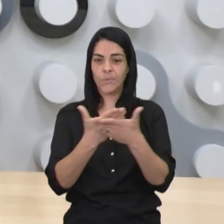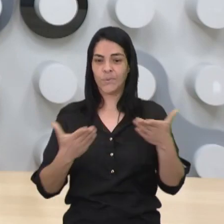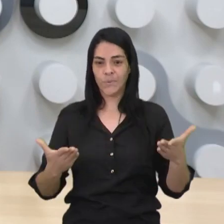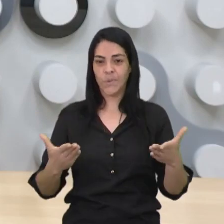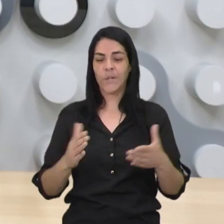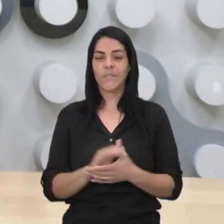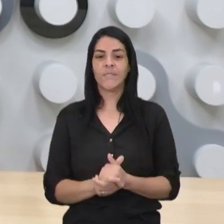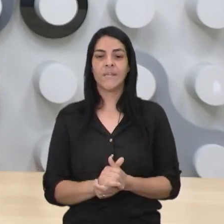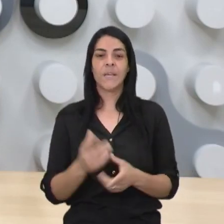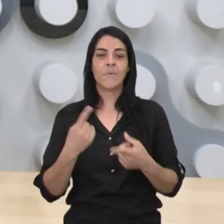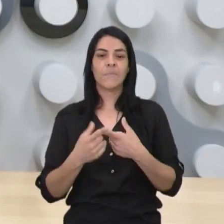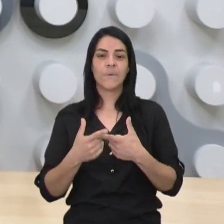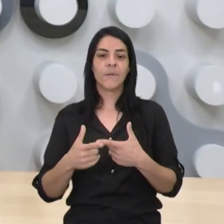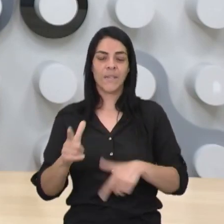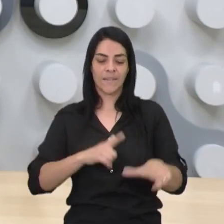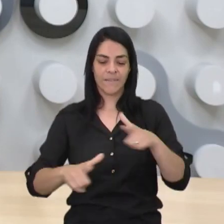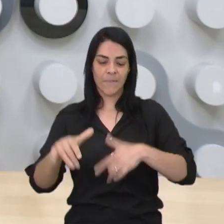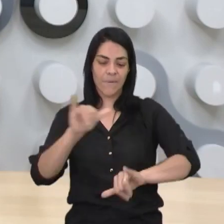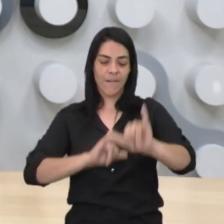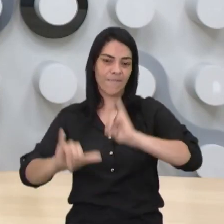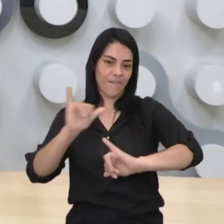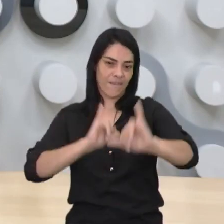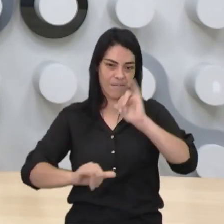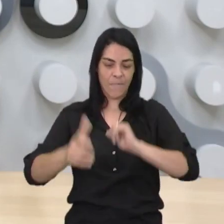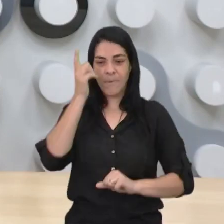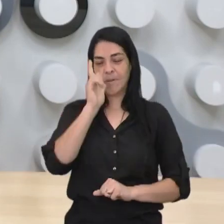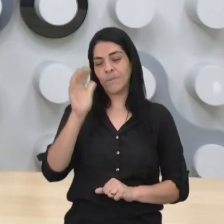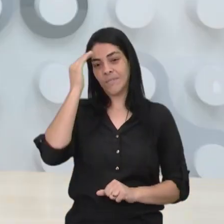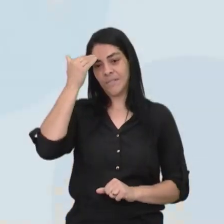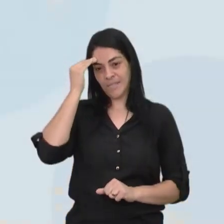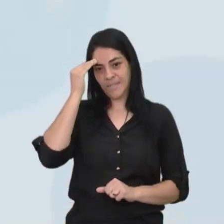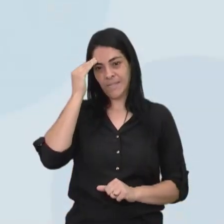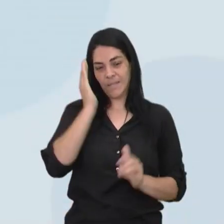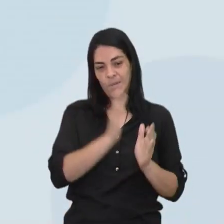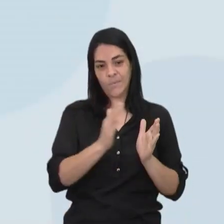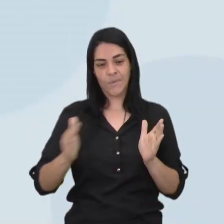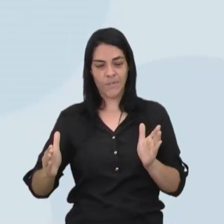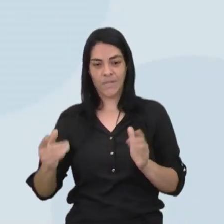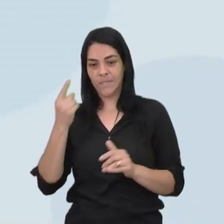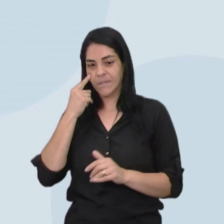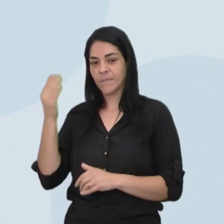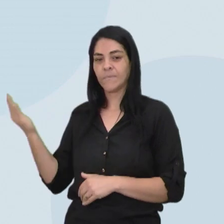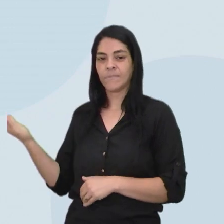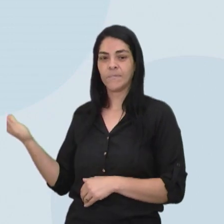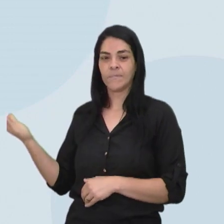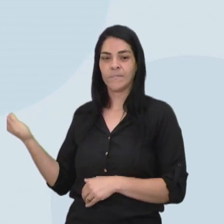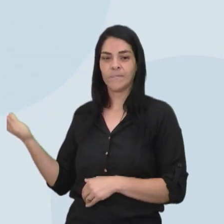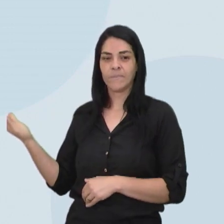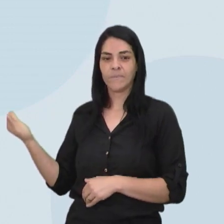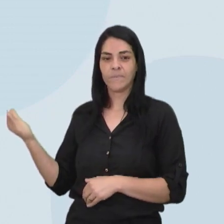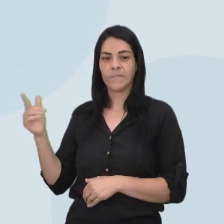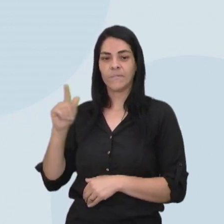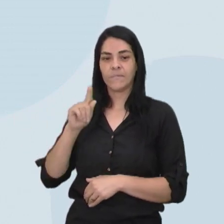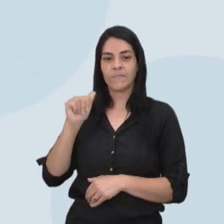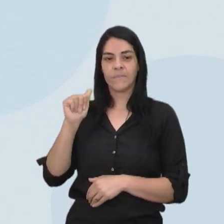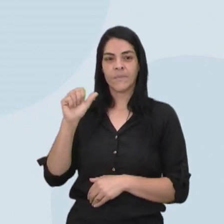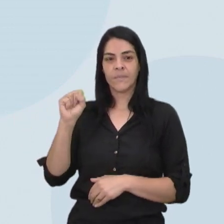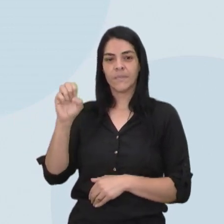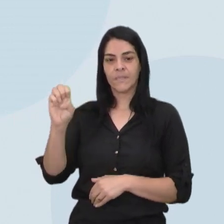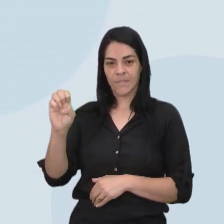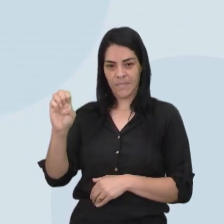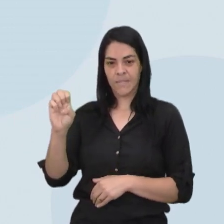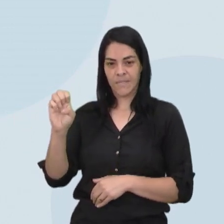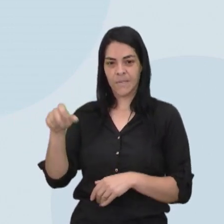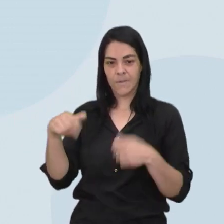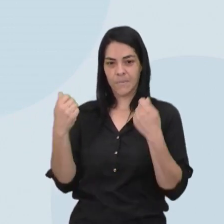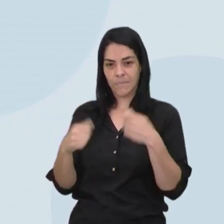também na química para entender esse processo. Então, olha só aparecendo para vocês aí. Para gases, a solubilidade depende de